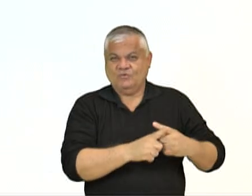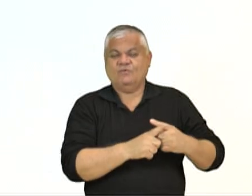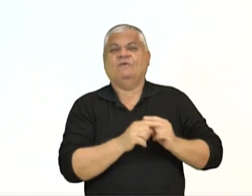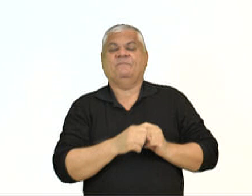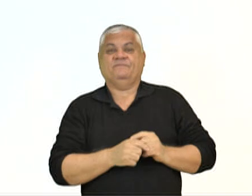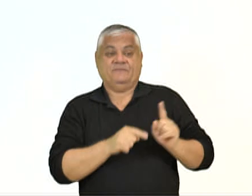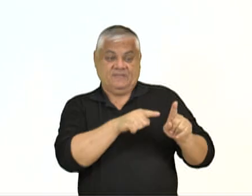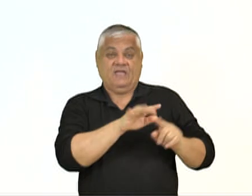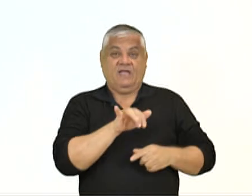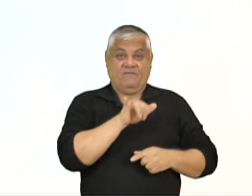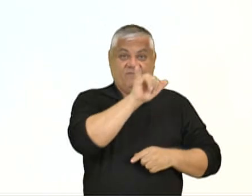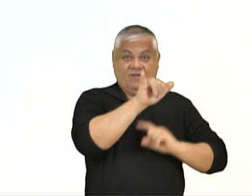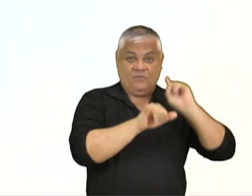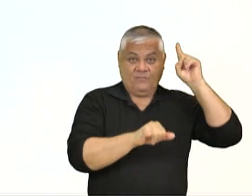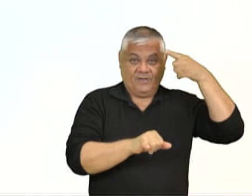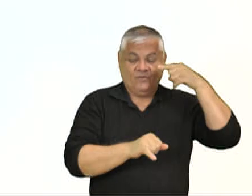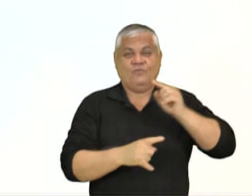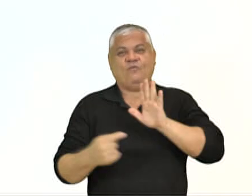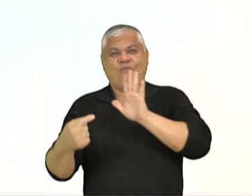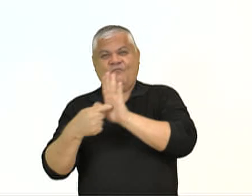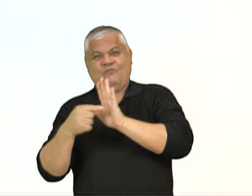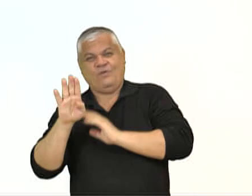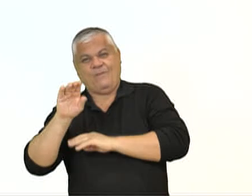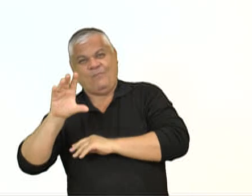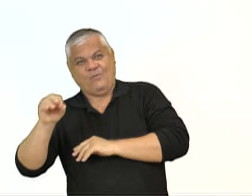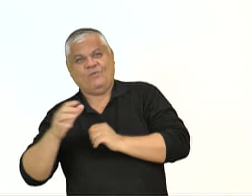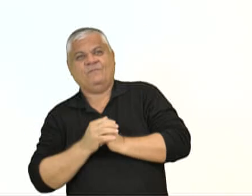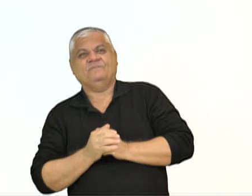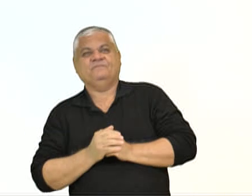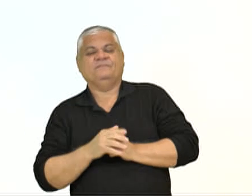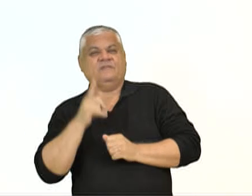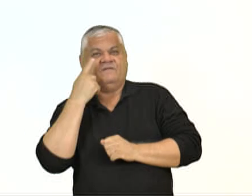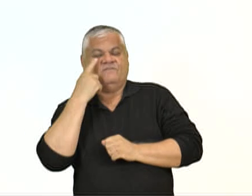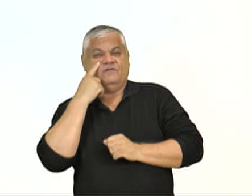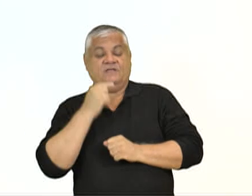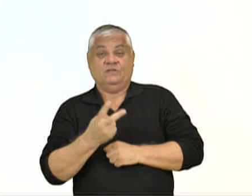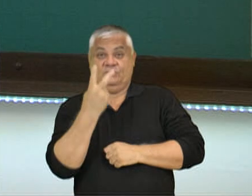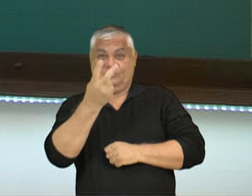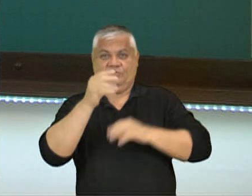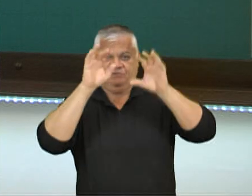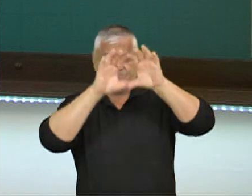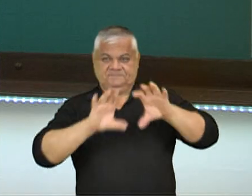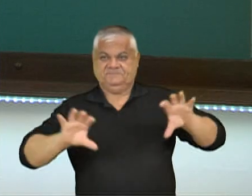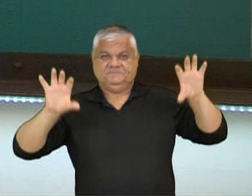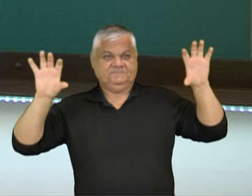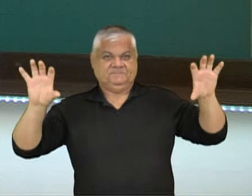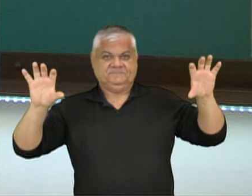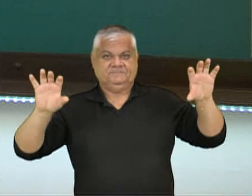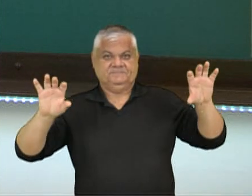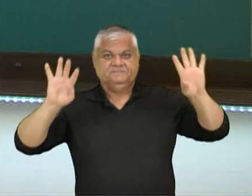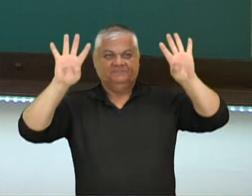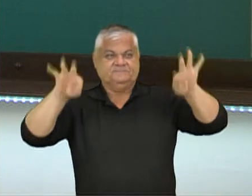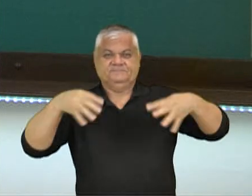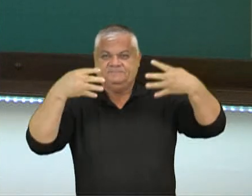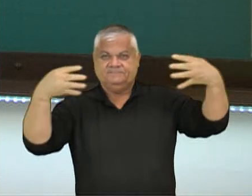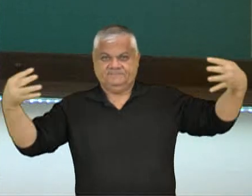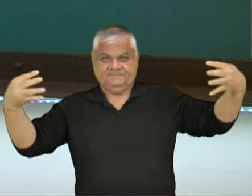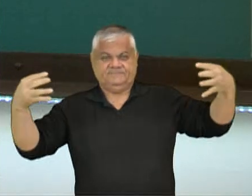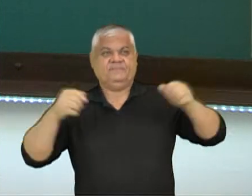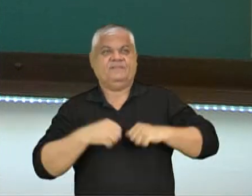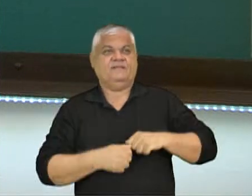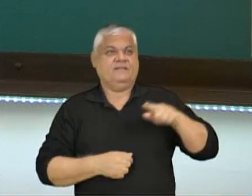tipo de versão por dia. Então, observe aqui como que são essas tabelas. Então, nós temos